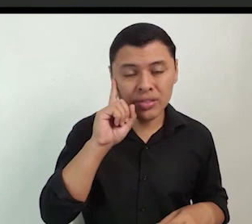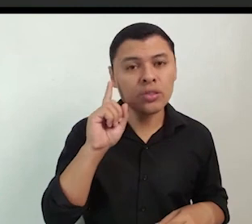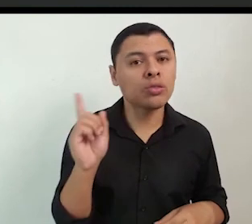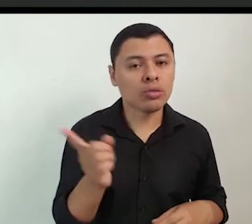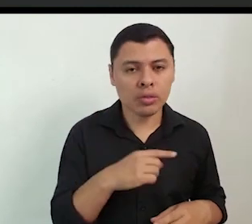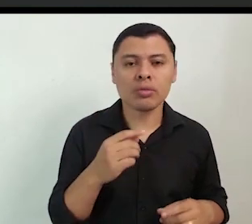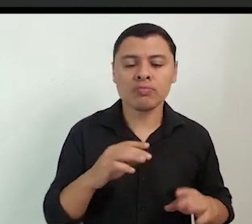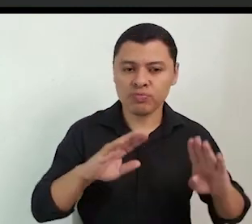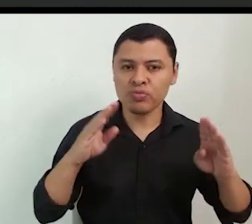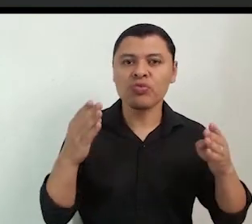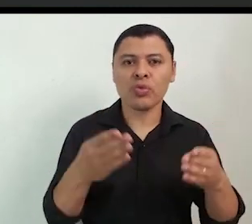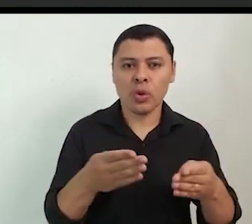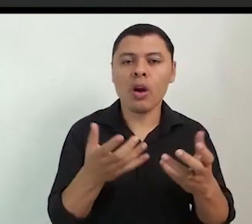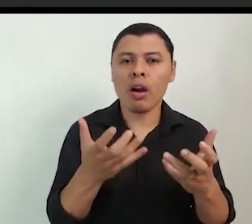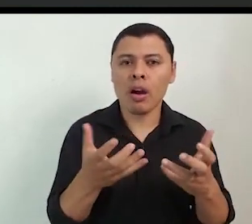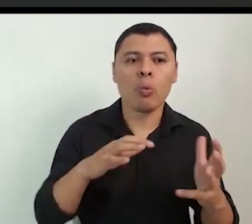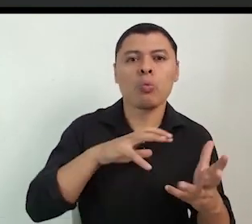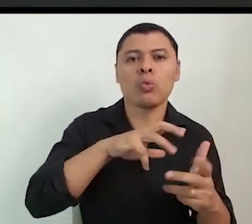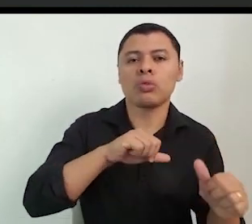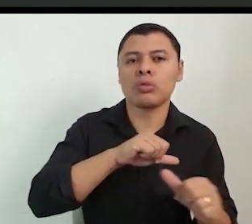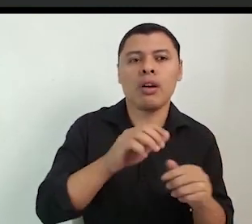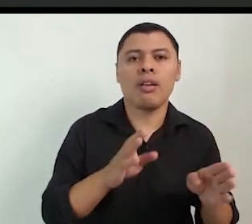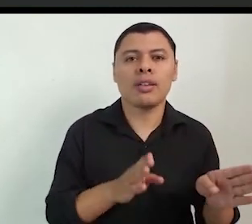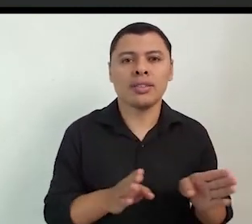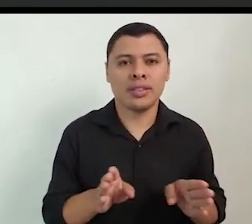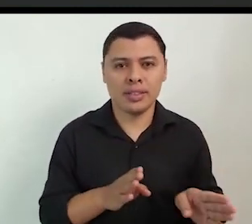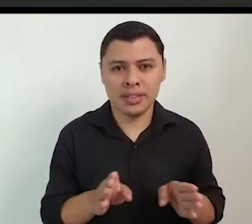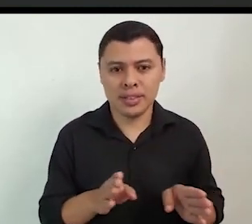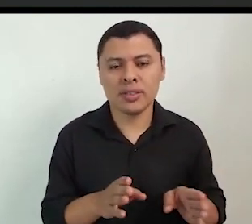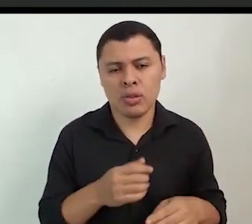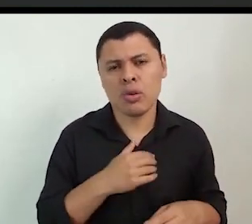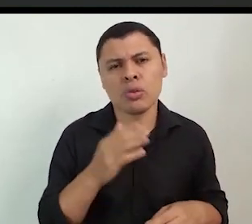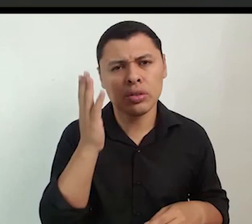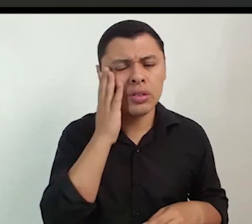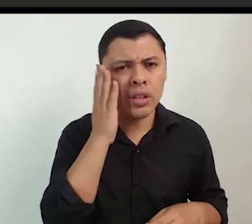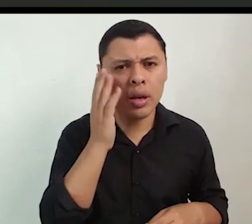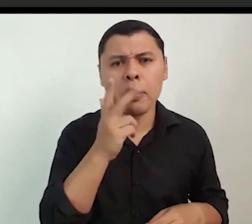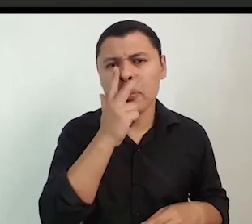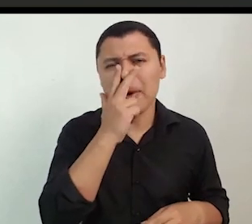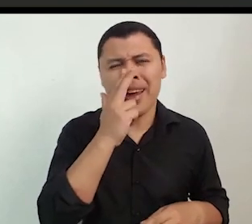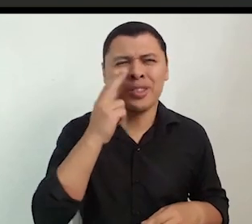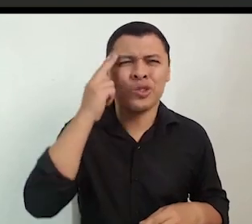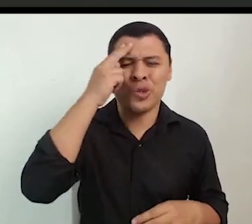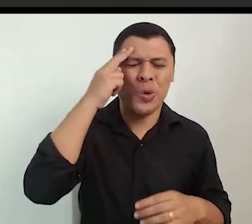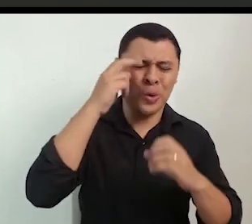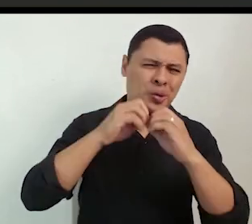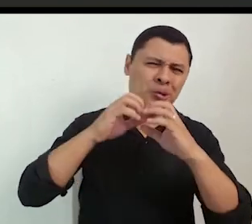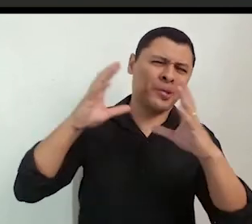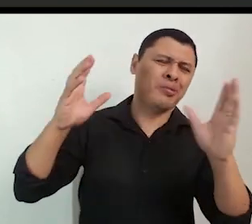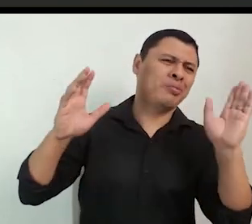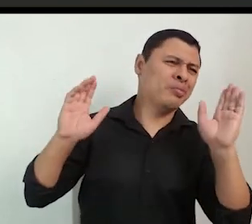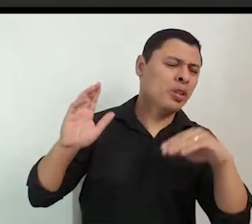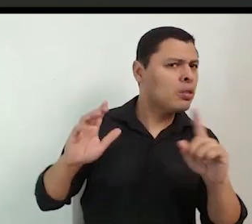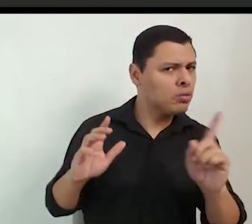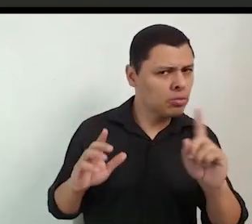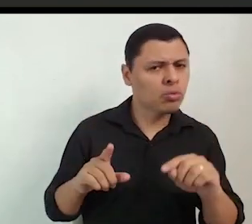realmente com foco em tornar um mundo acessível. Eu sei que parece uma utopia, mas a gente segue firme na